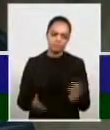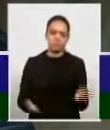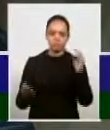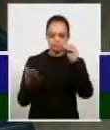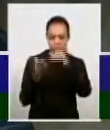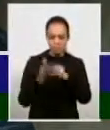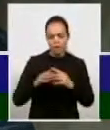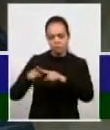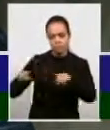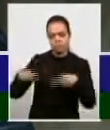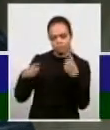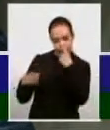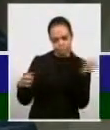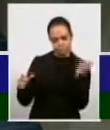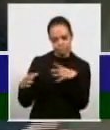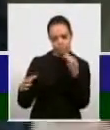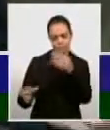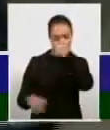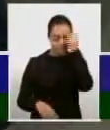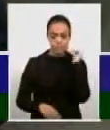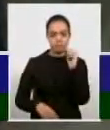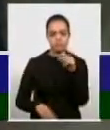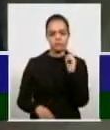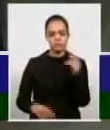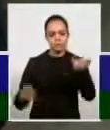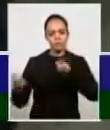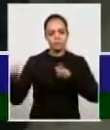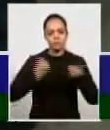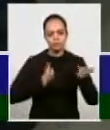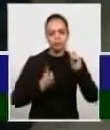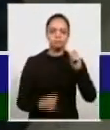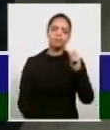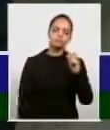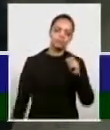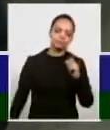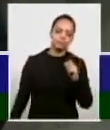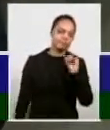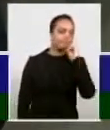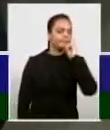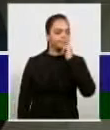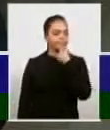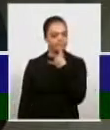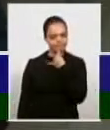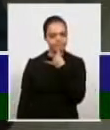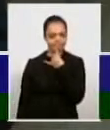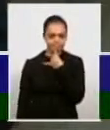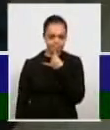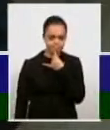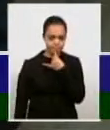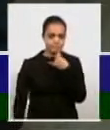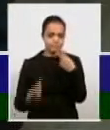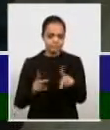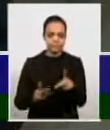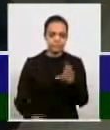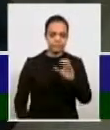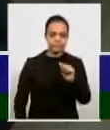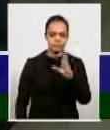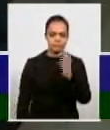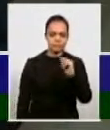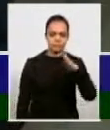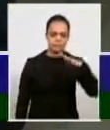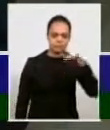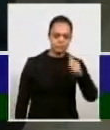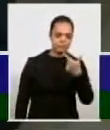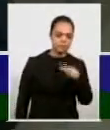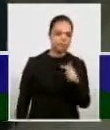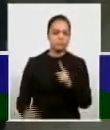ali. E eles nos passou a informação que, infelizmente, essas caçambas não vão ser colocadas mais